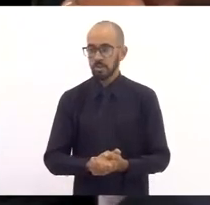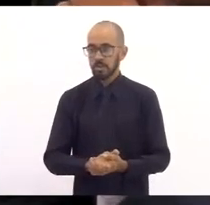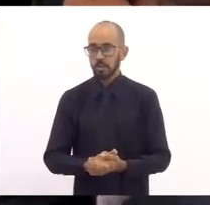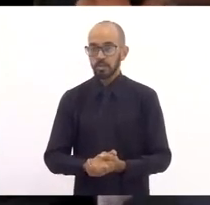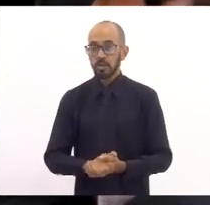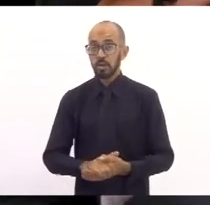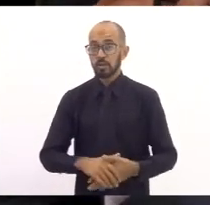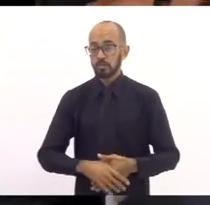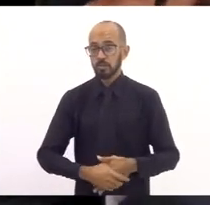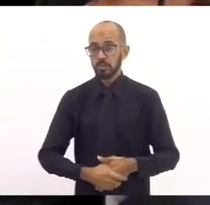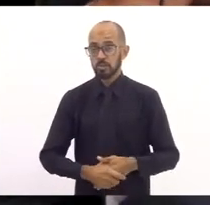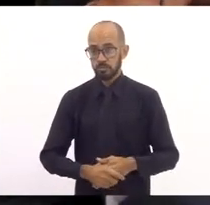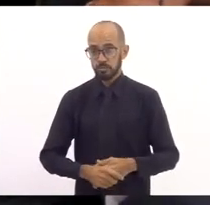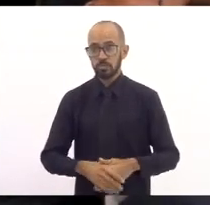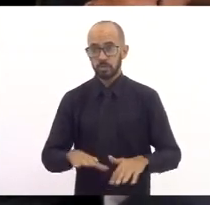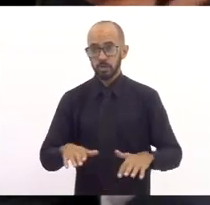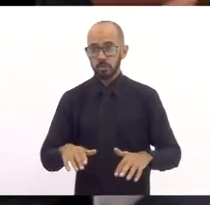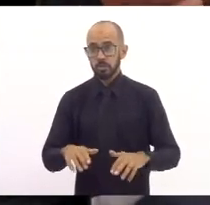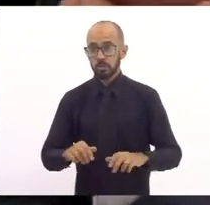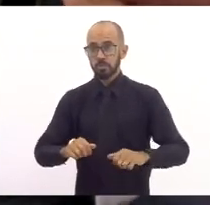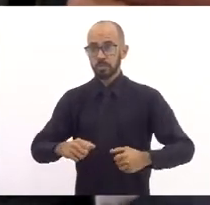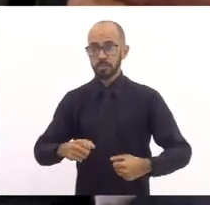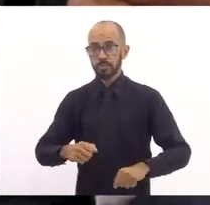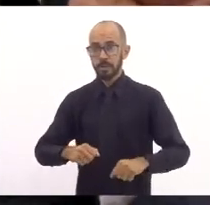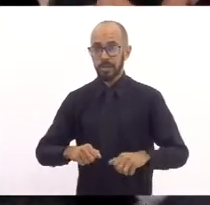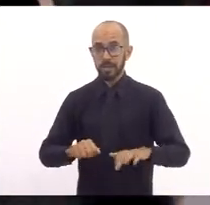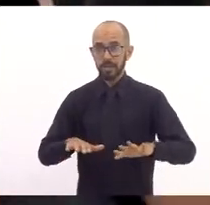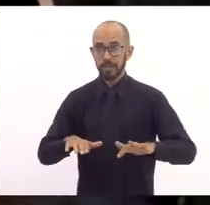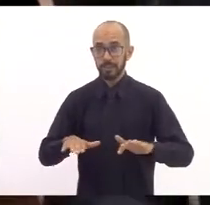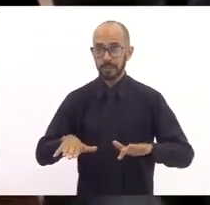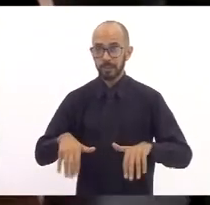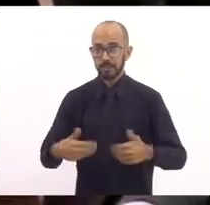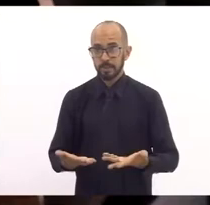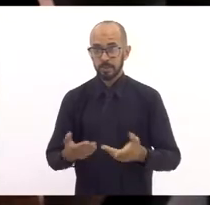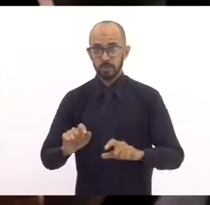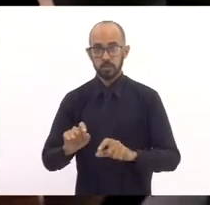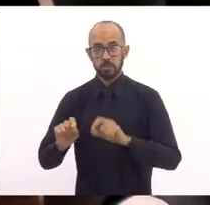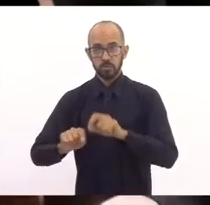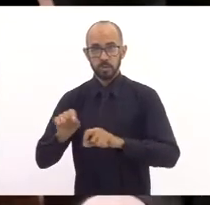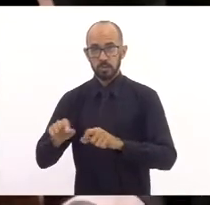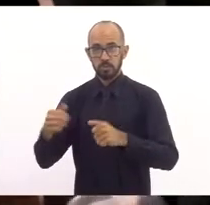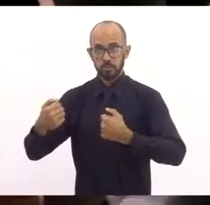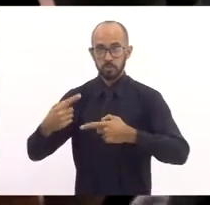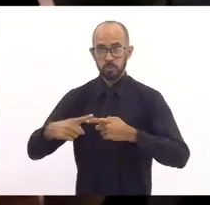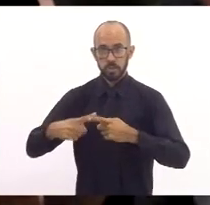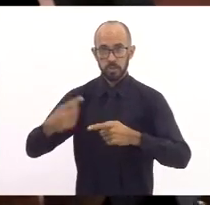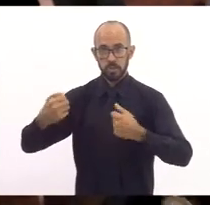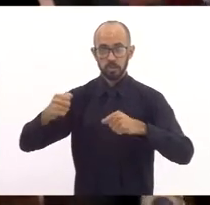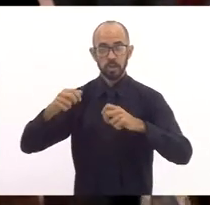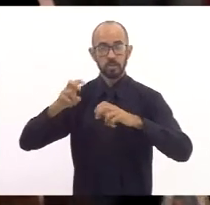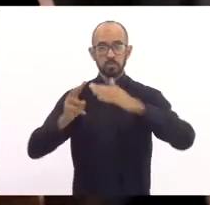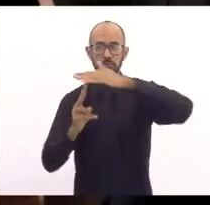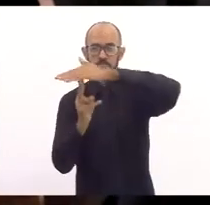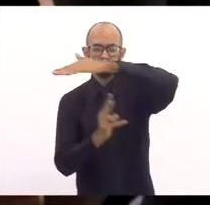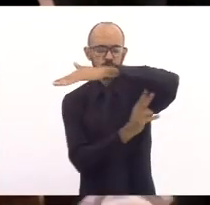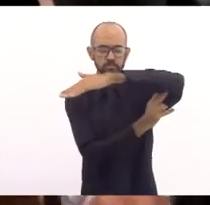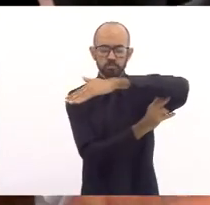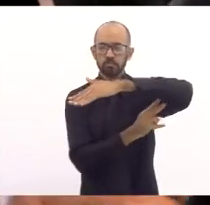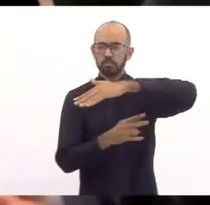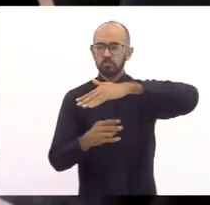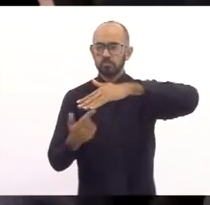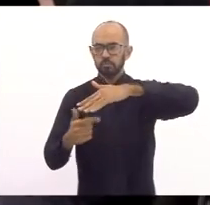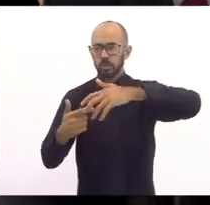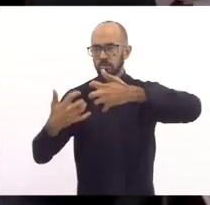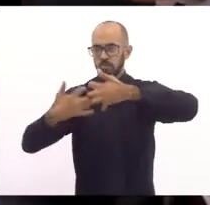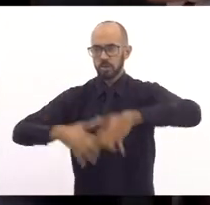murada. E passarelas não operacionais. Não, né? Operacionais. Ele envolve passarelas não operacionais e muros. Que também é